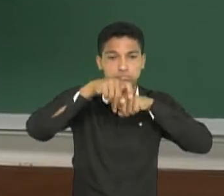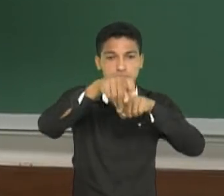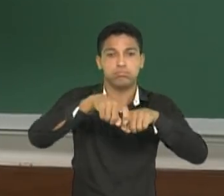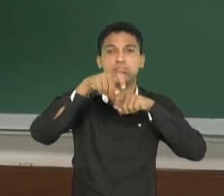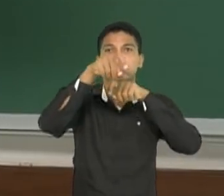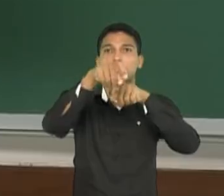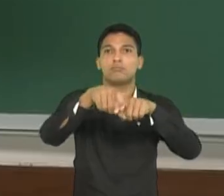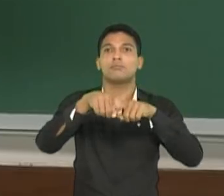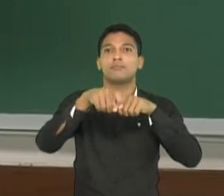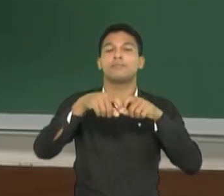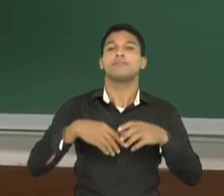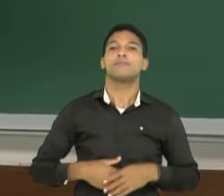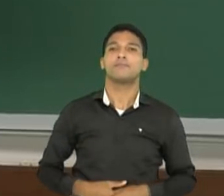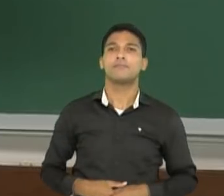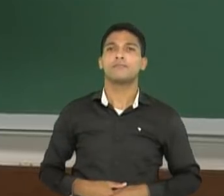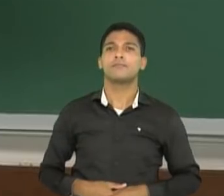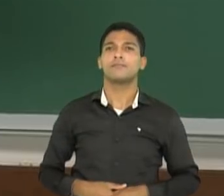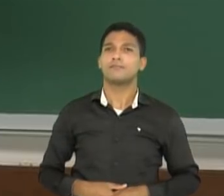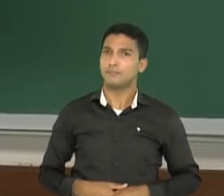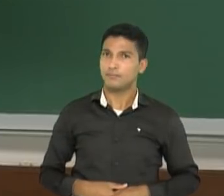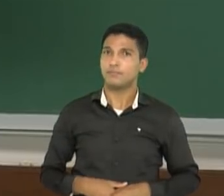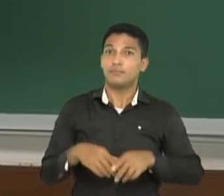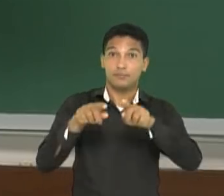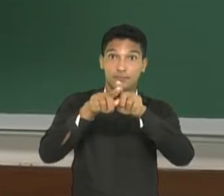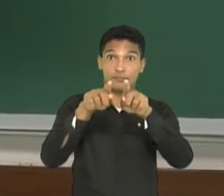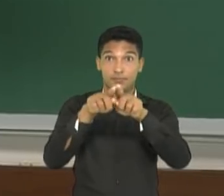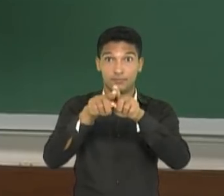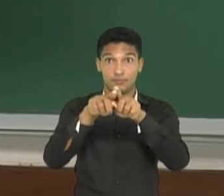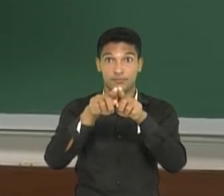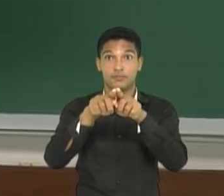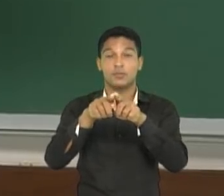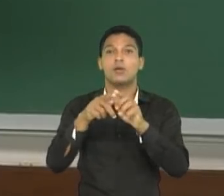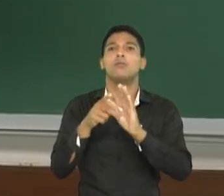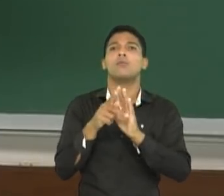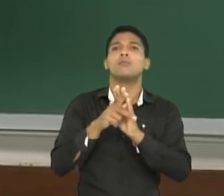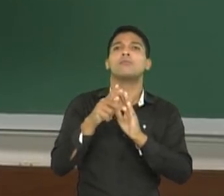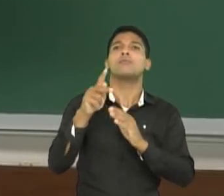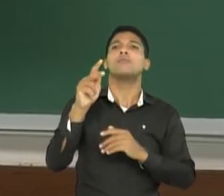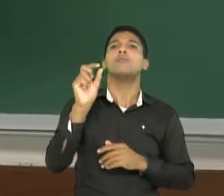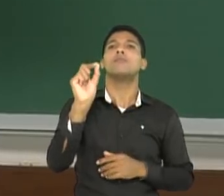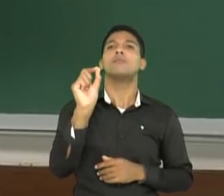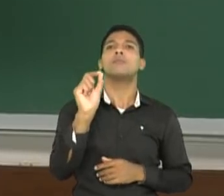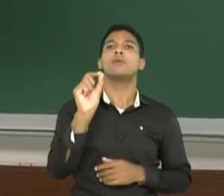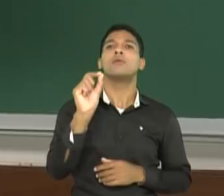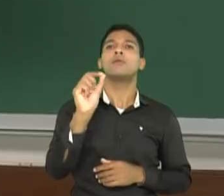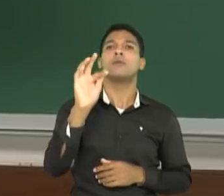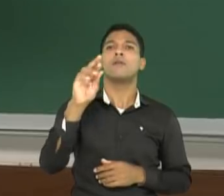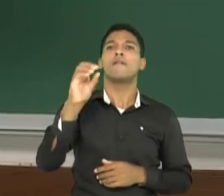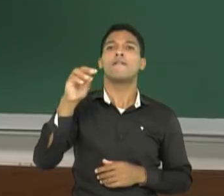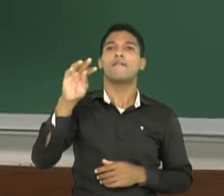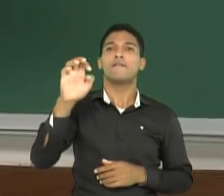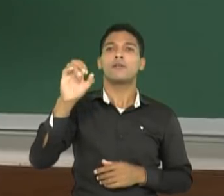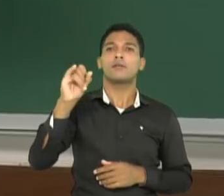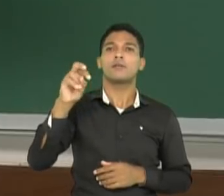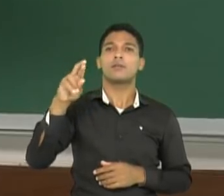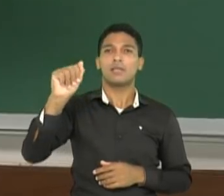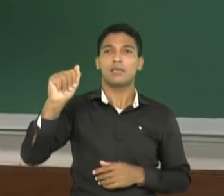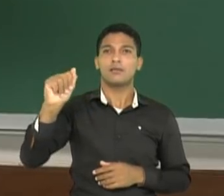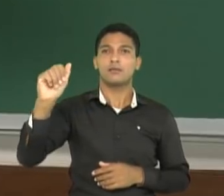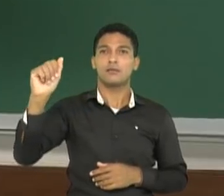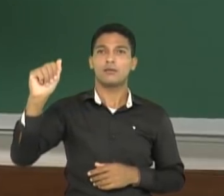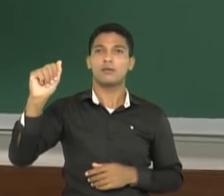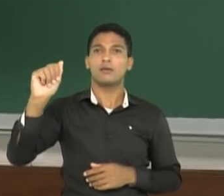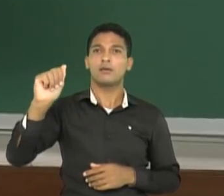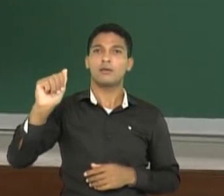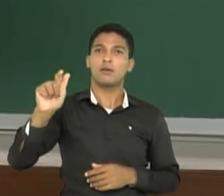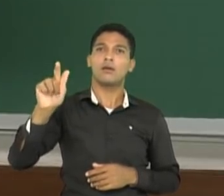fronteira agrícola, lembra que a gente falou a respeito disso ali? Então, até onde vai o desenvolvimento da agricultura do nosso